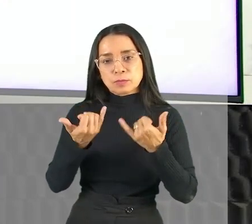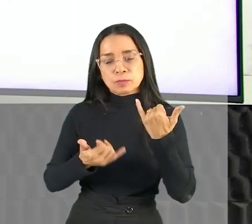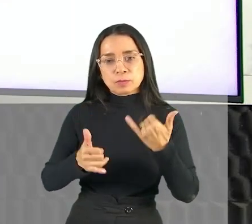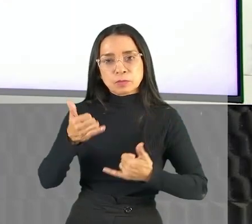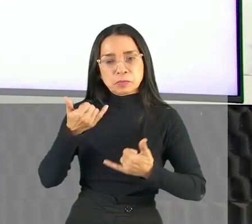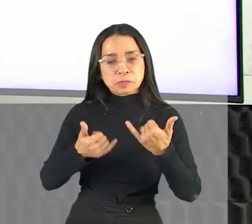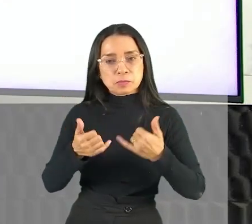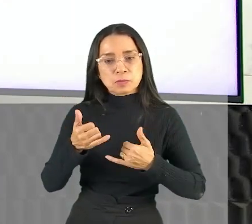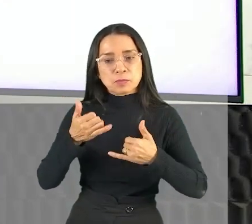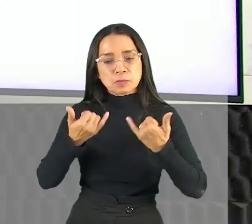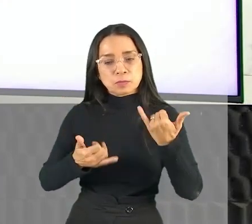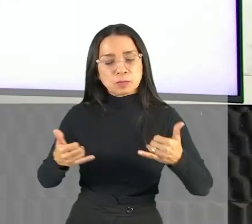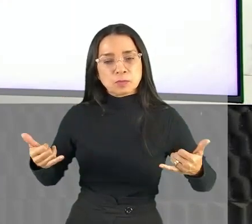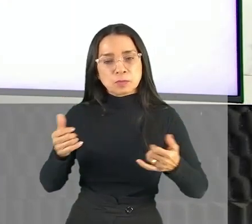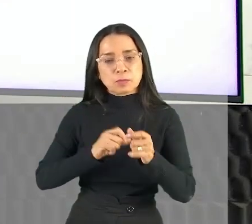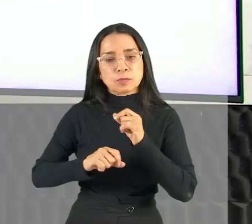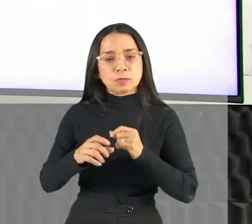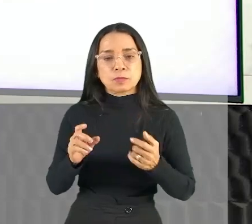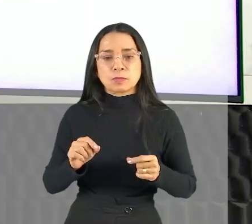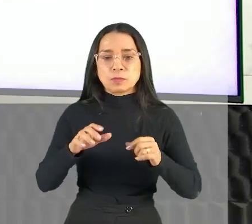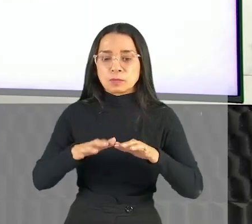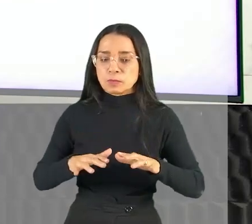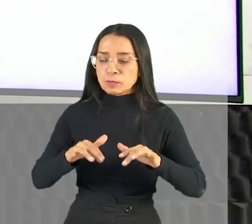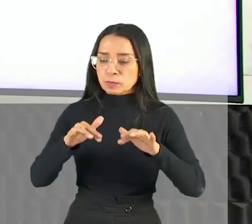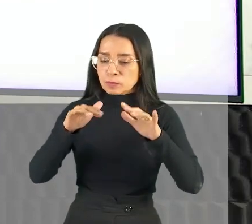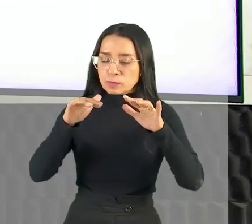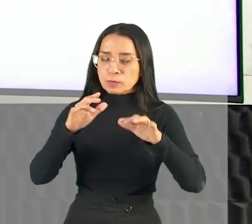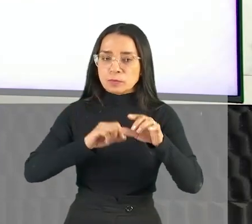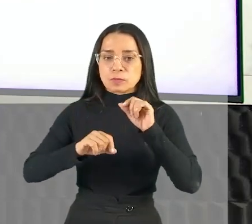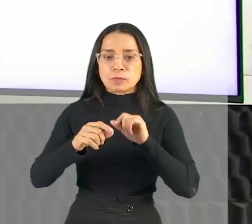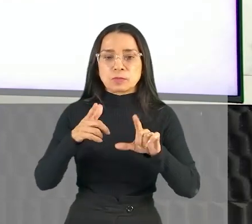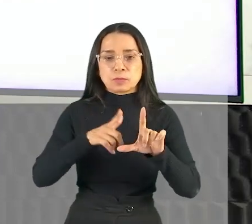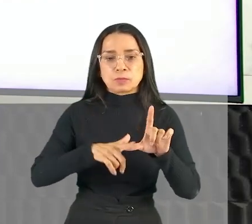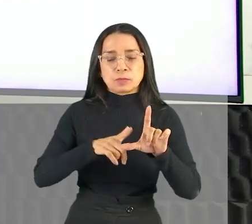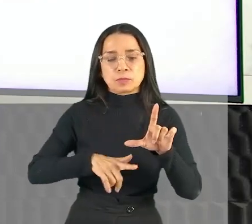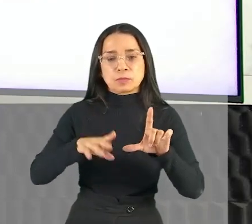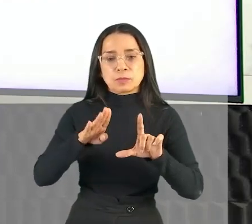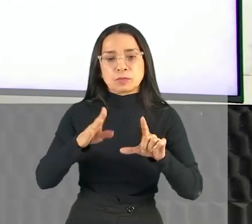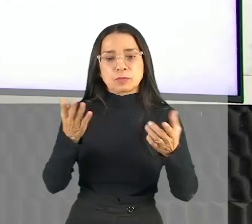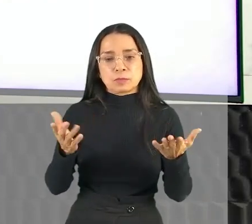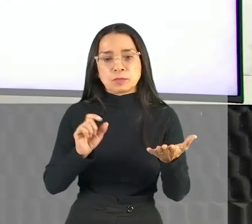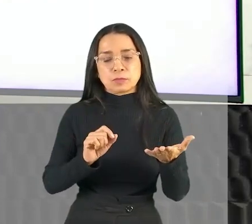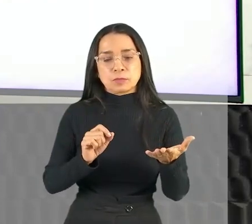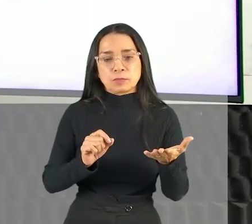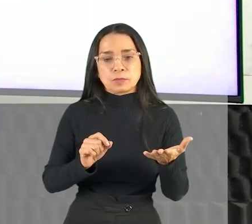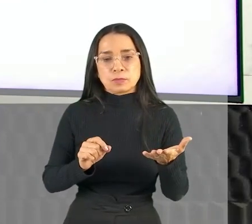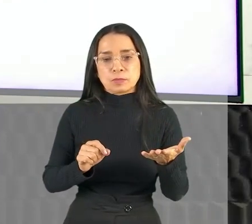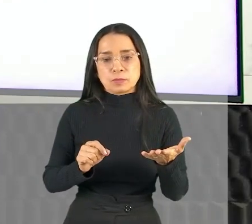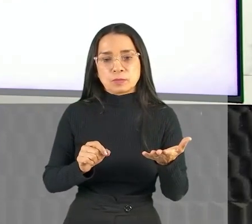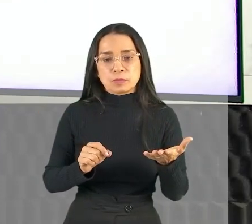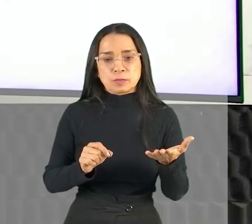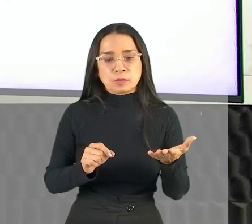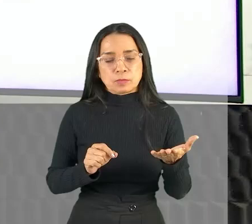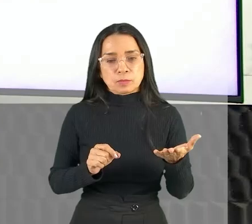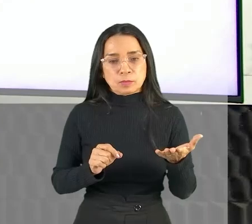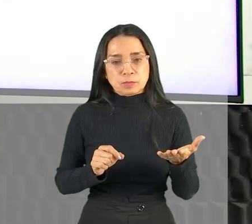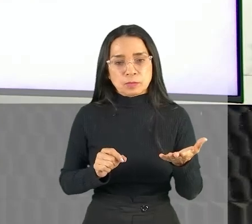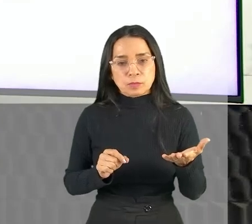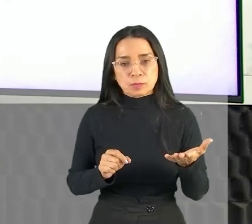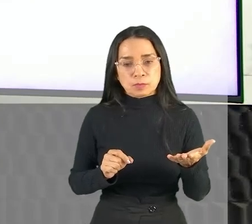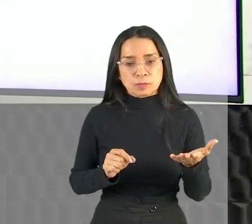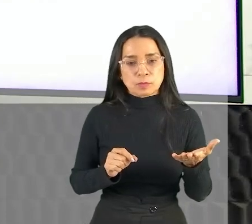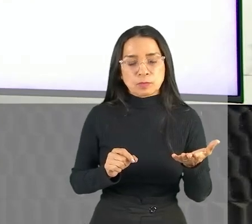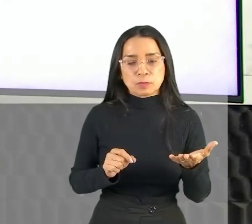um maior rendimento energético do que a fermentação, que é a letra B, né? A gente passou por cima dela. A gente falou da fotossíntese, foi